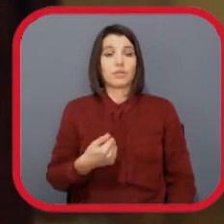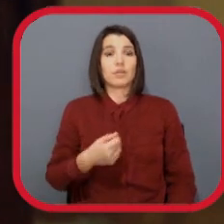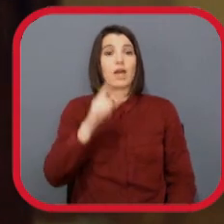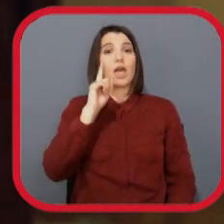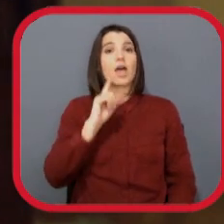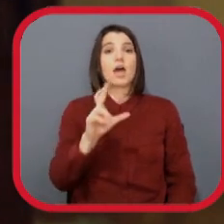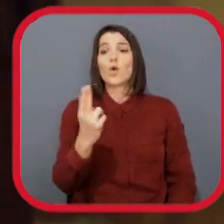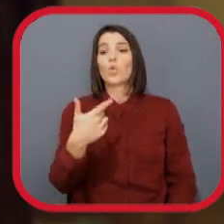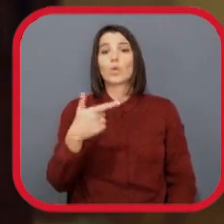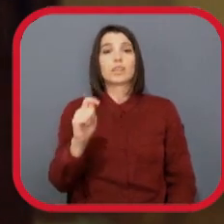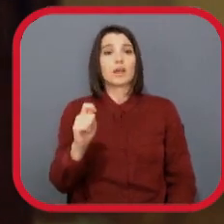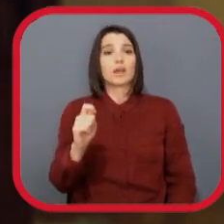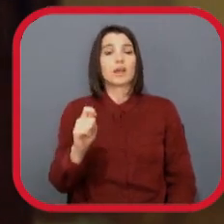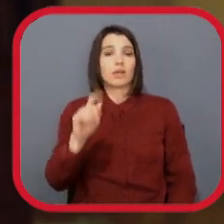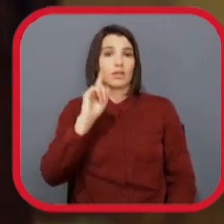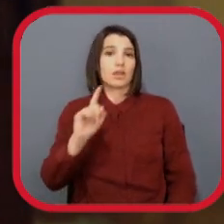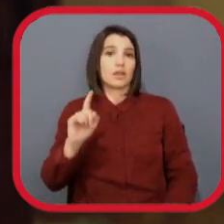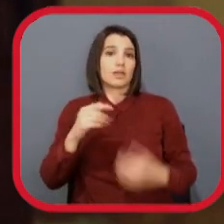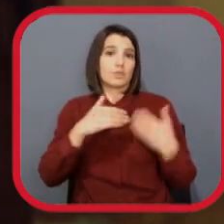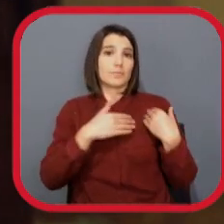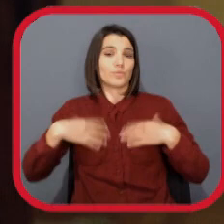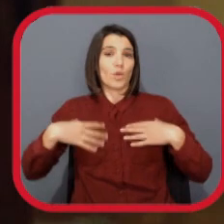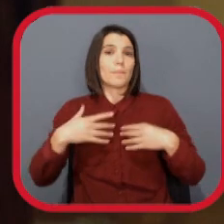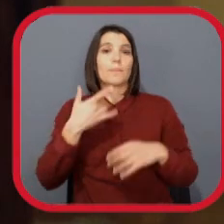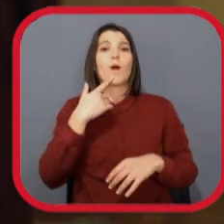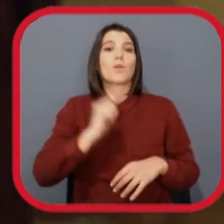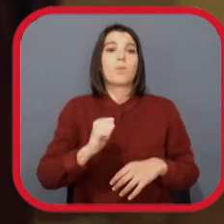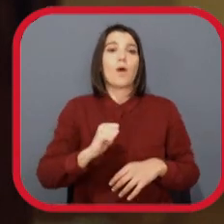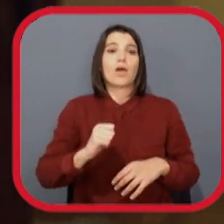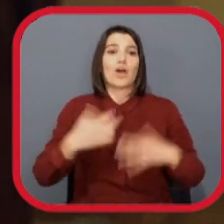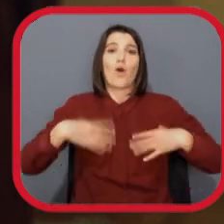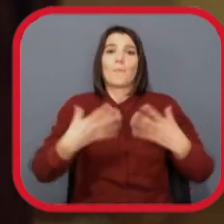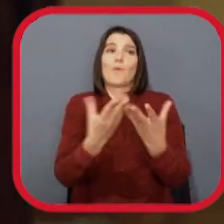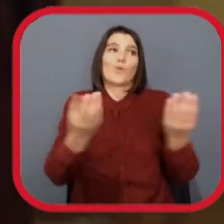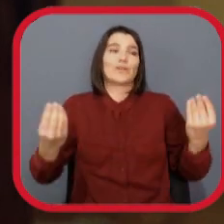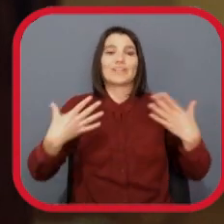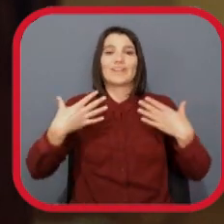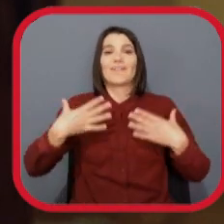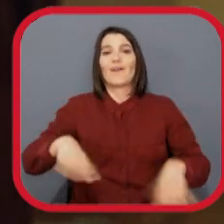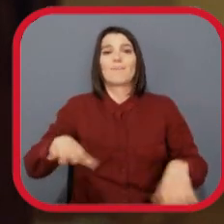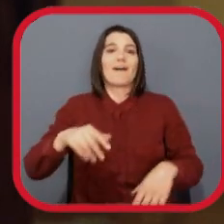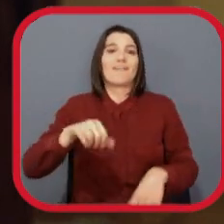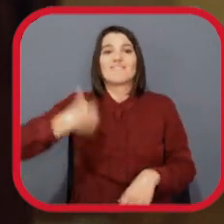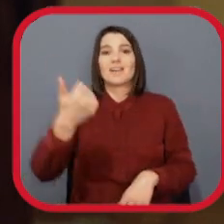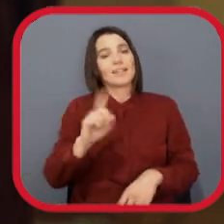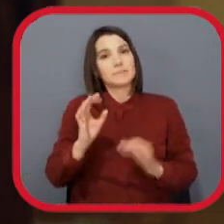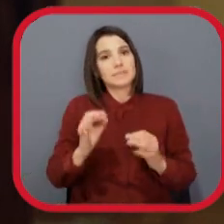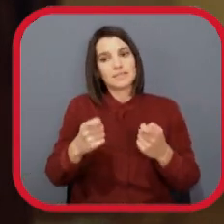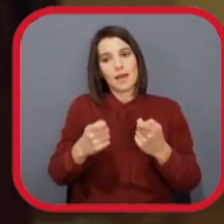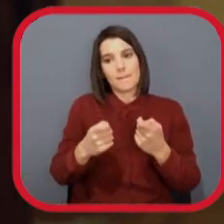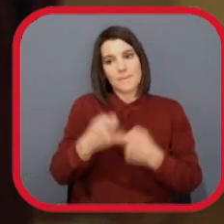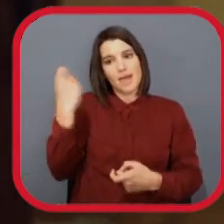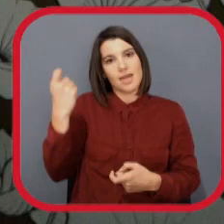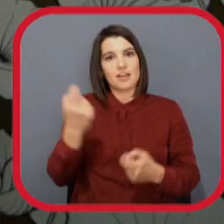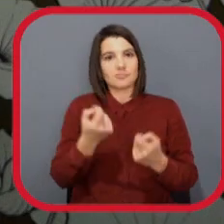a Ruth Correia, que é a figurinista, não pode usar e abusar de muitos verdes, teremos que dar sempre cores que